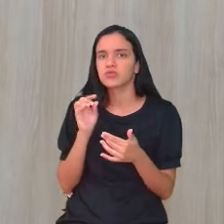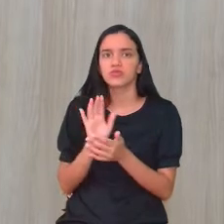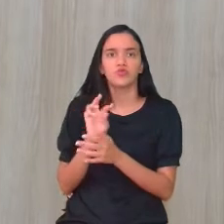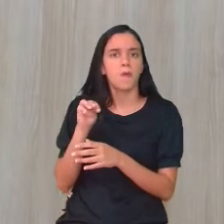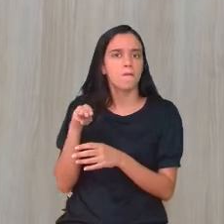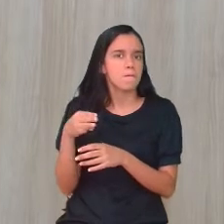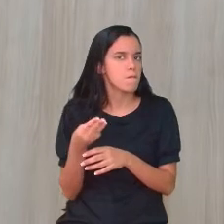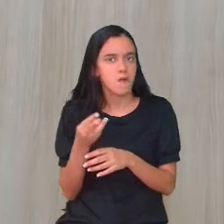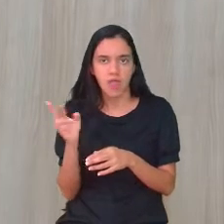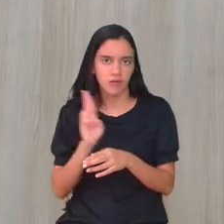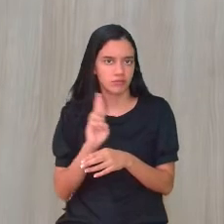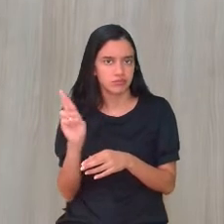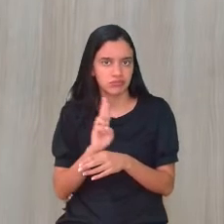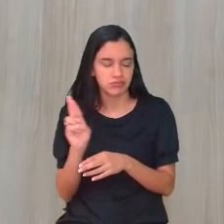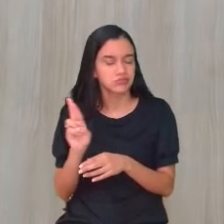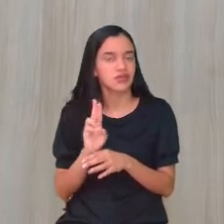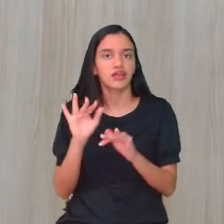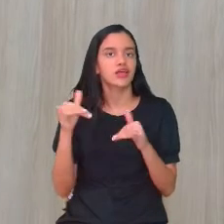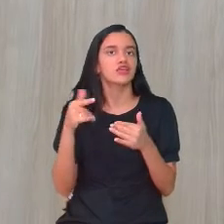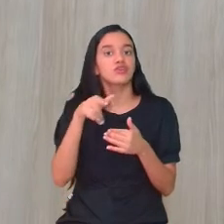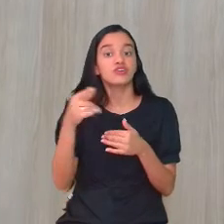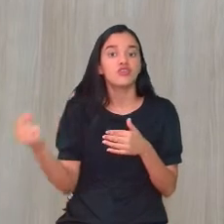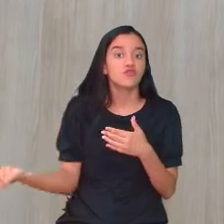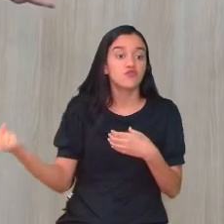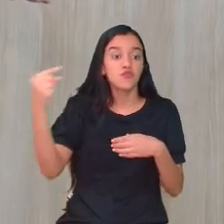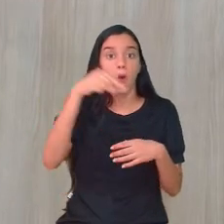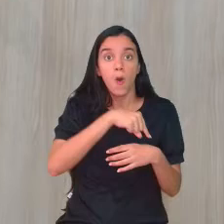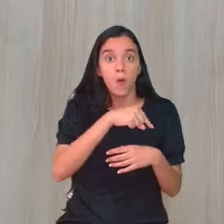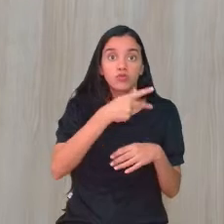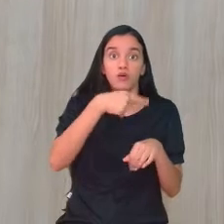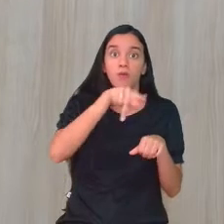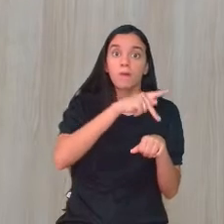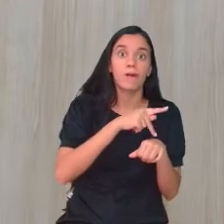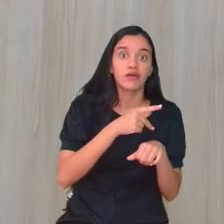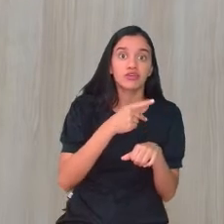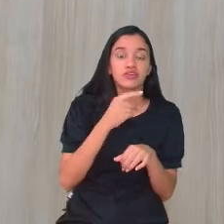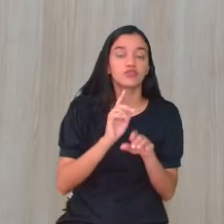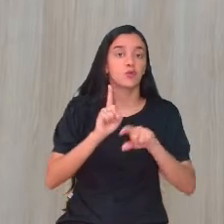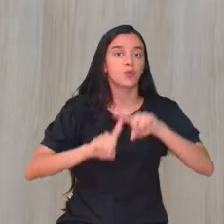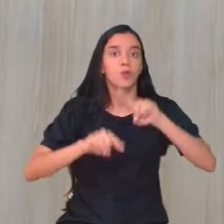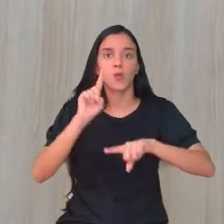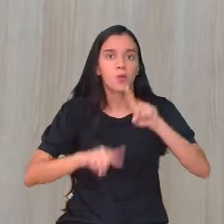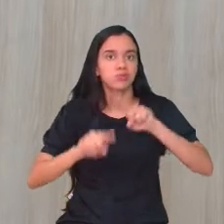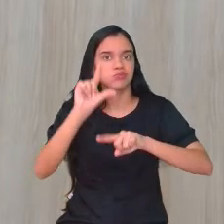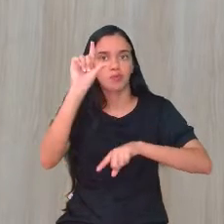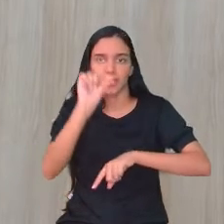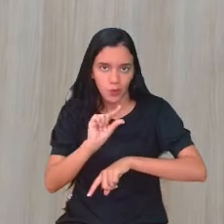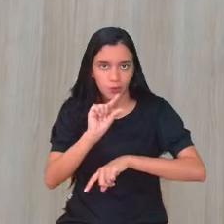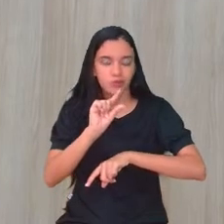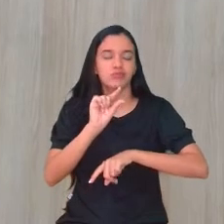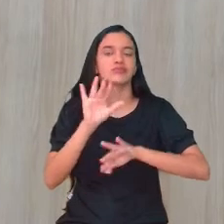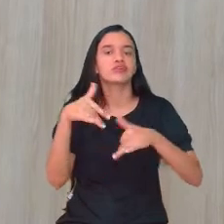né? E você voltar com poucos produtos, né? Dinheiro que